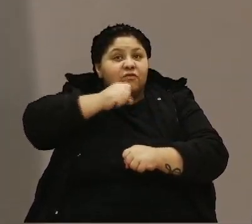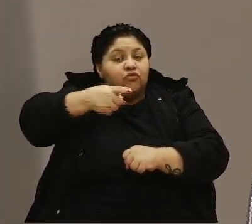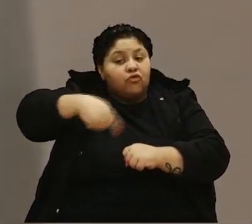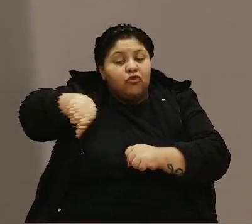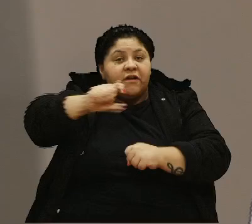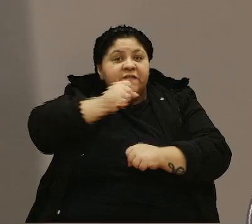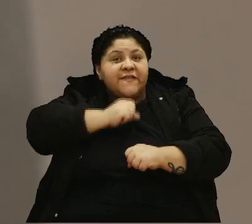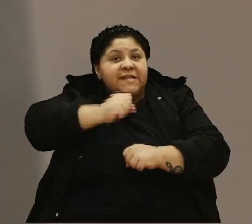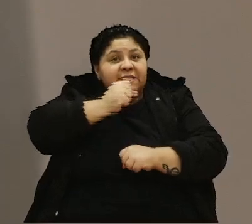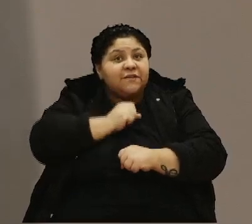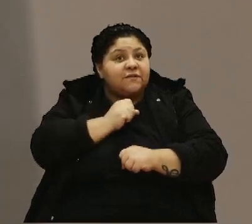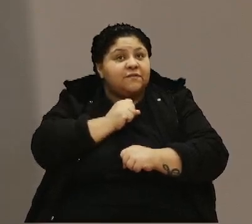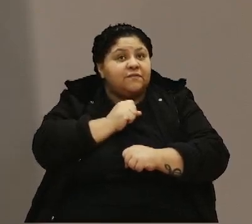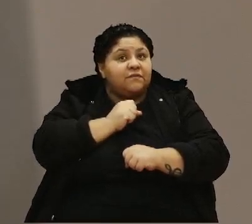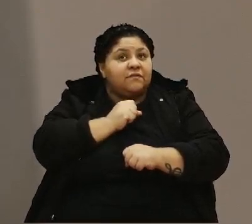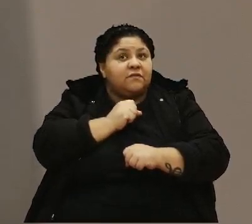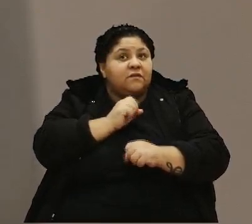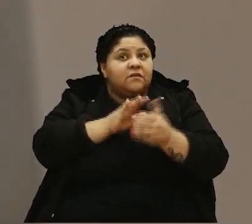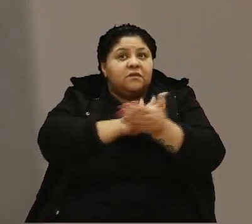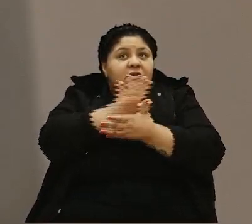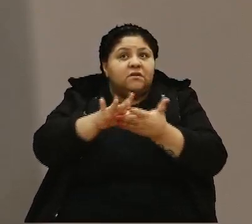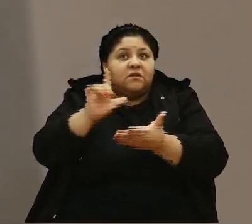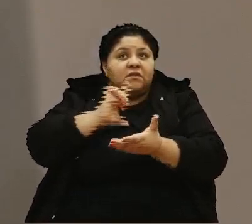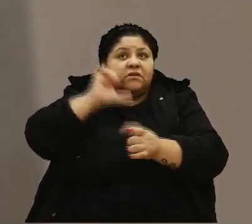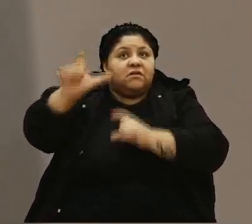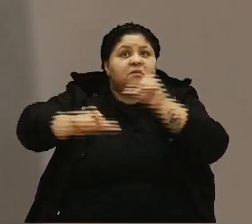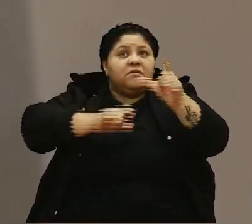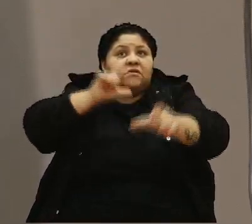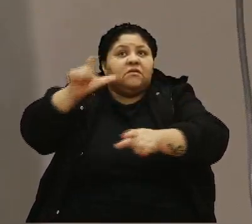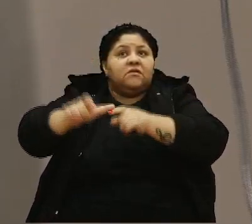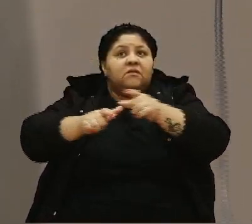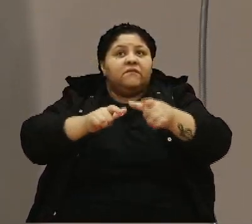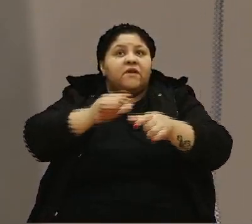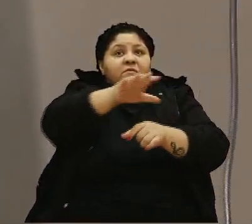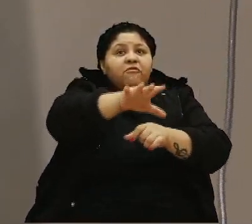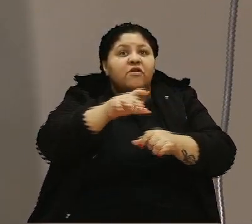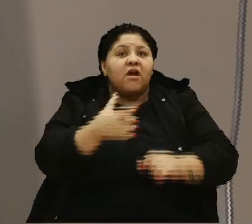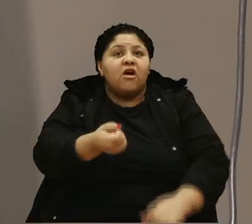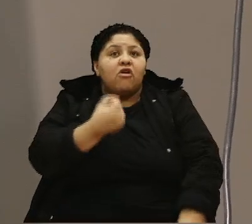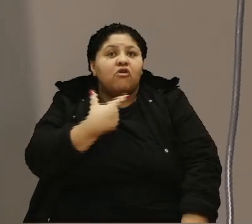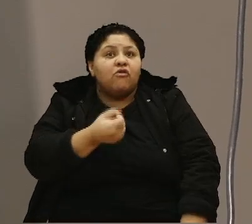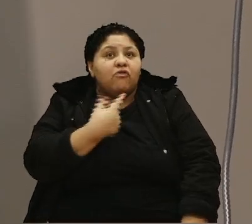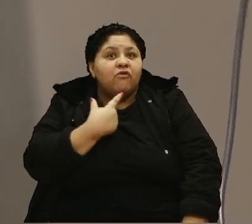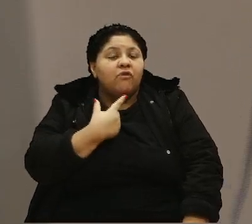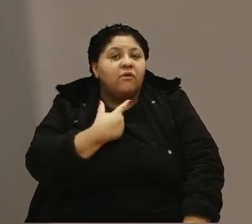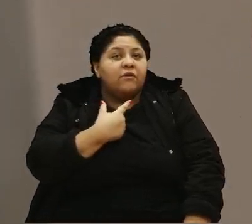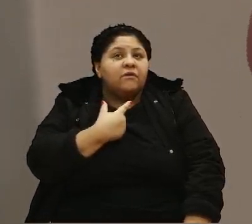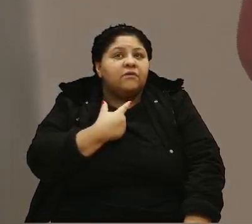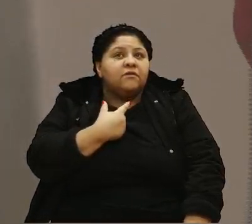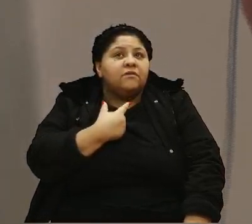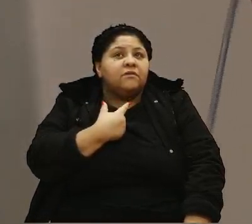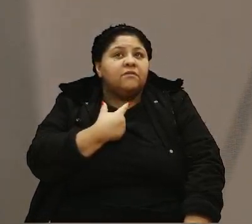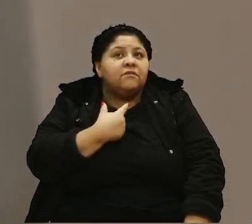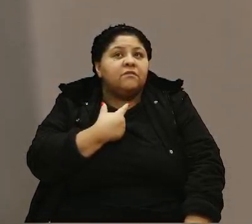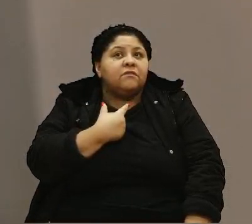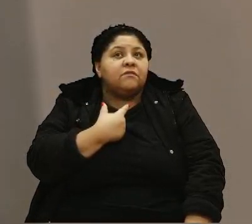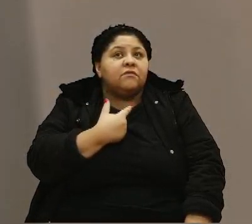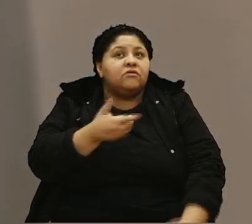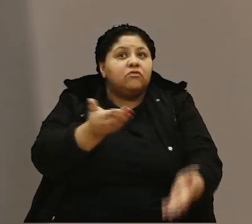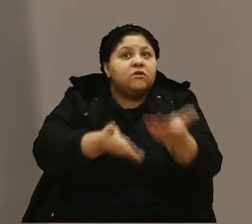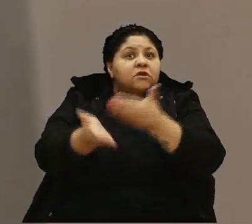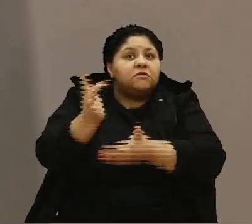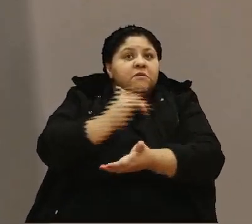estamos envelhecendo. E nem todos vamos ter pessoas ali na frente para estar buscando remédio para nós dentro do atendimento de